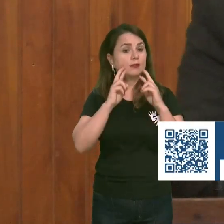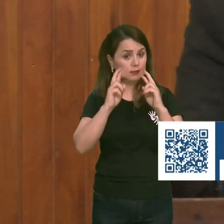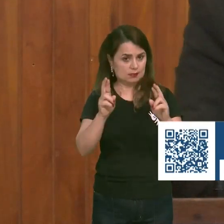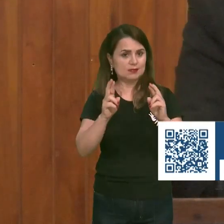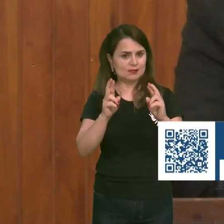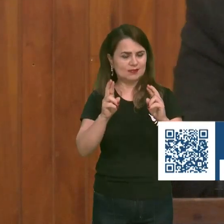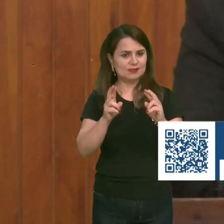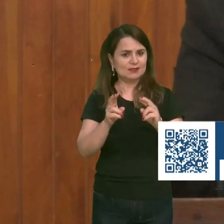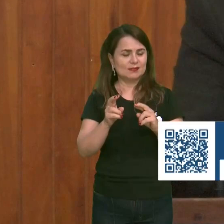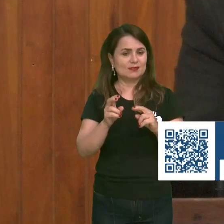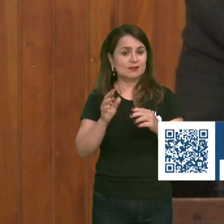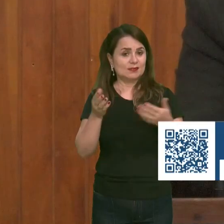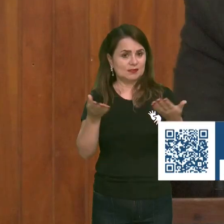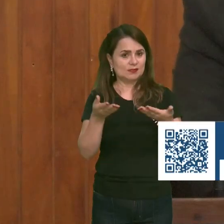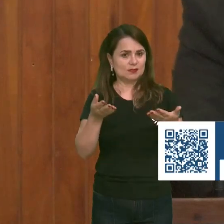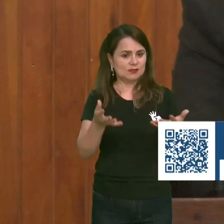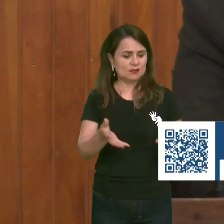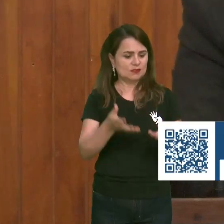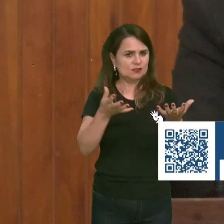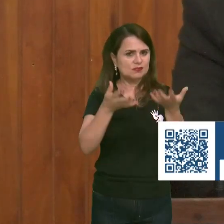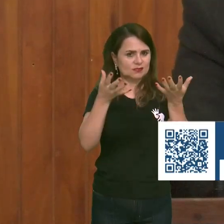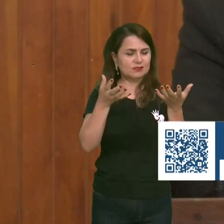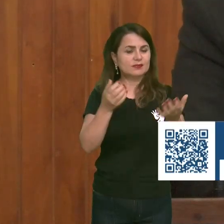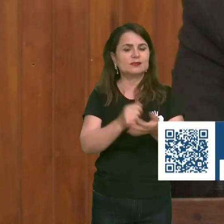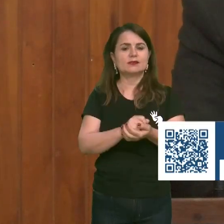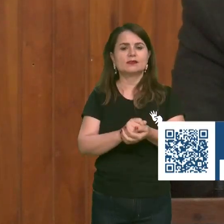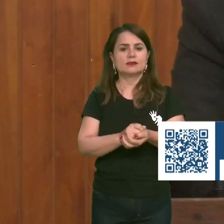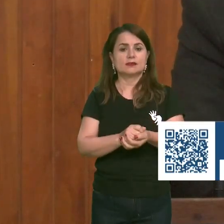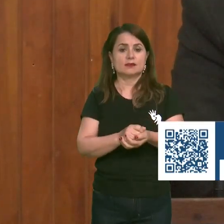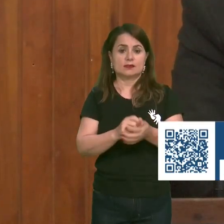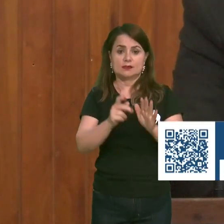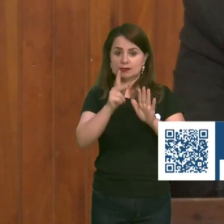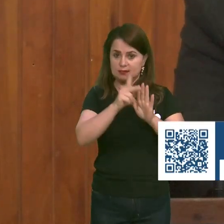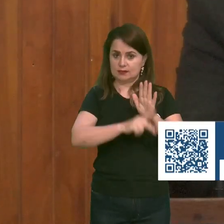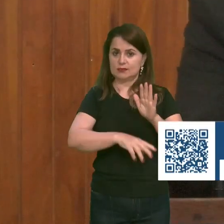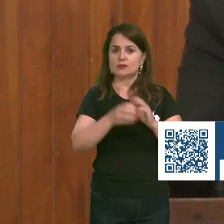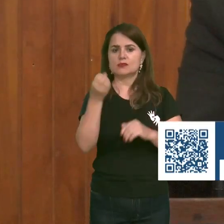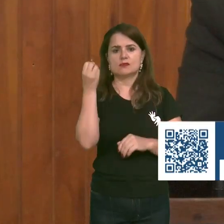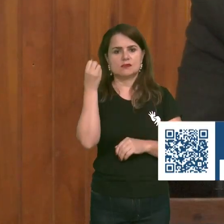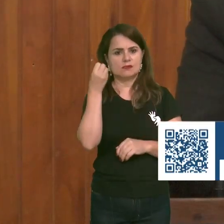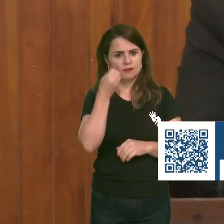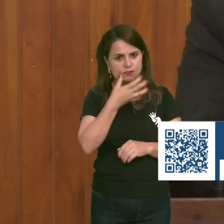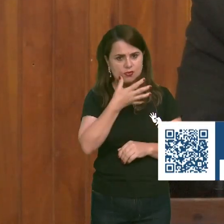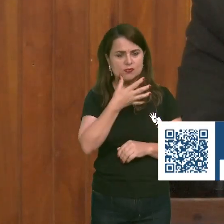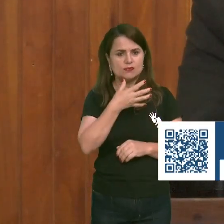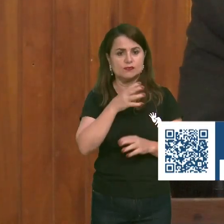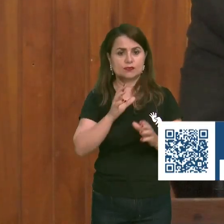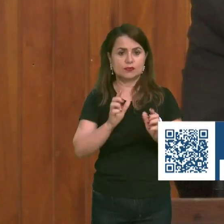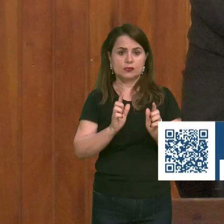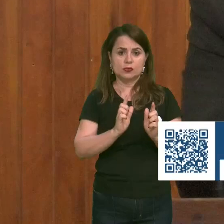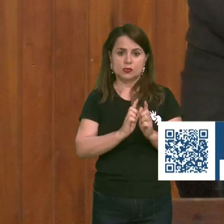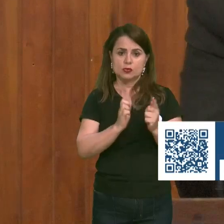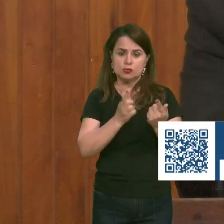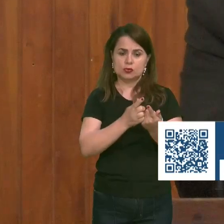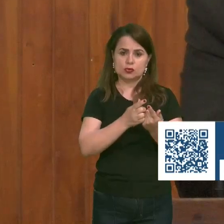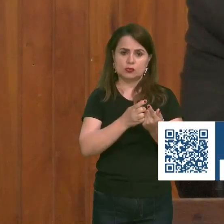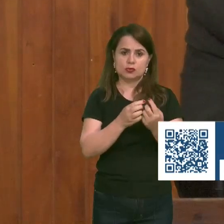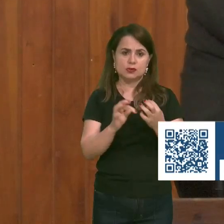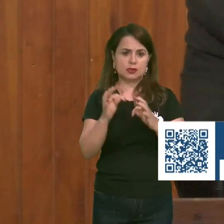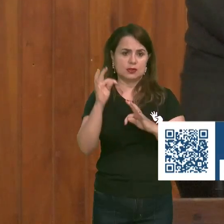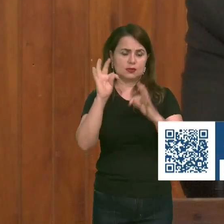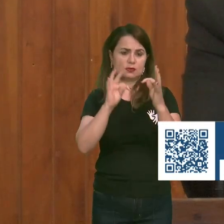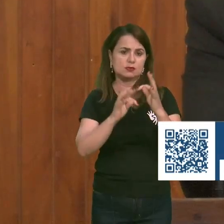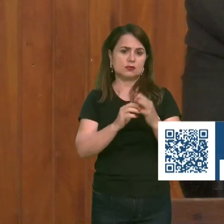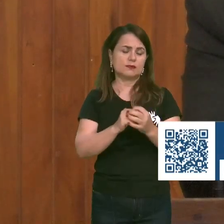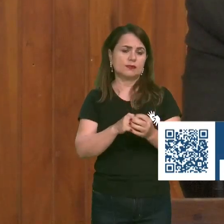elogiar esse é o momento projeto bom vereador de Morais corpo técnico da prefeitura uma verba